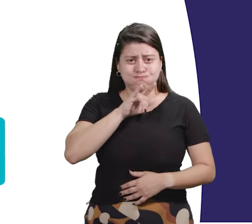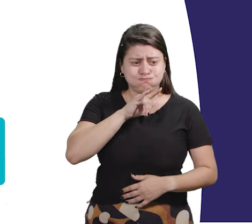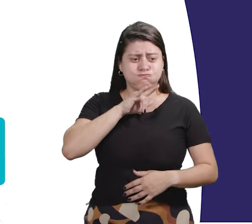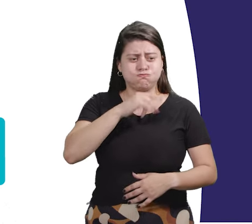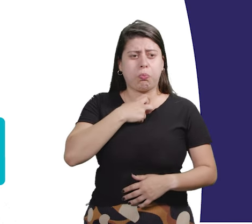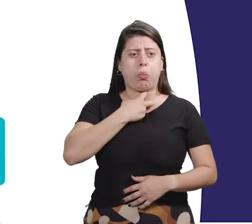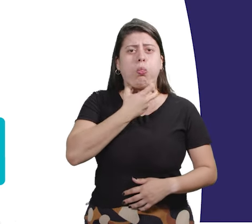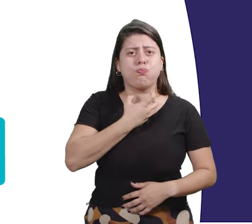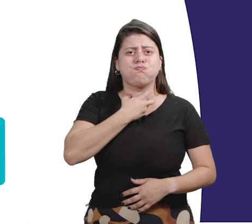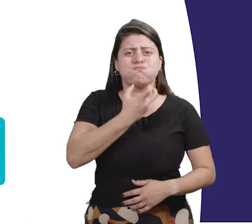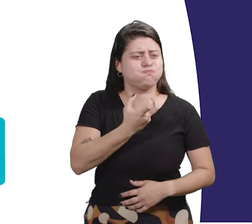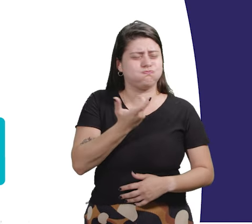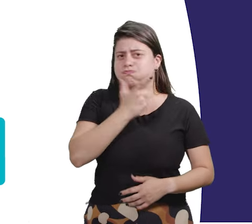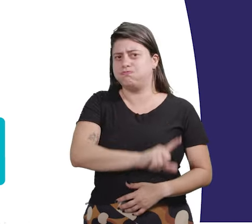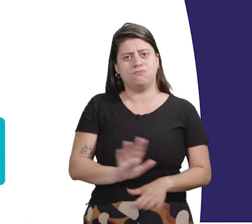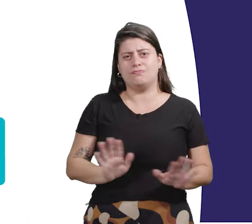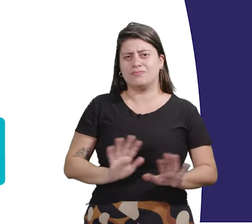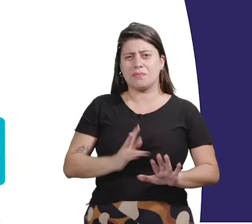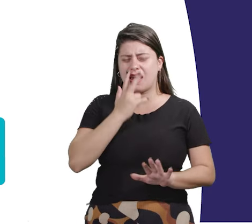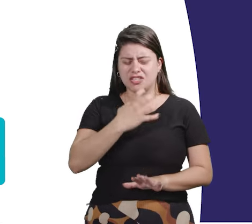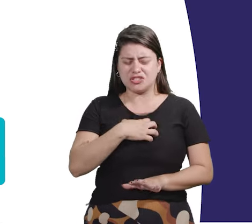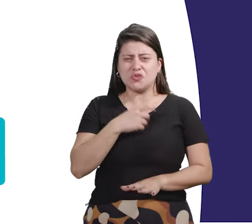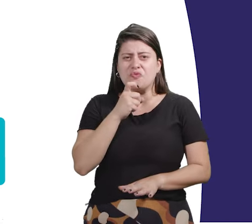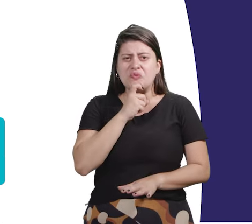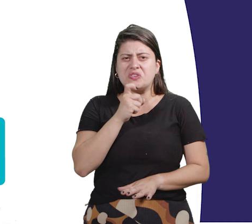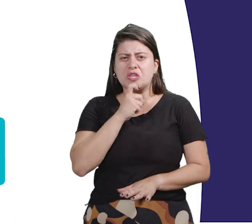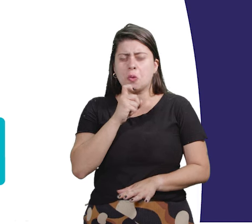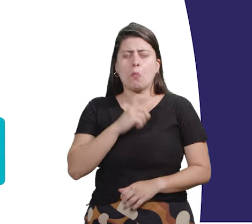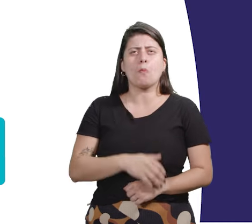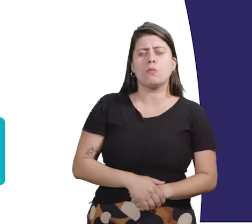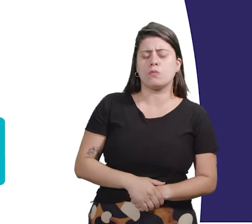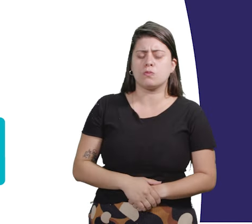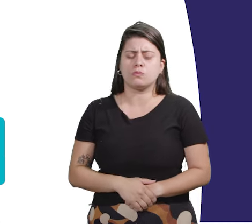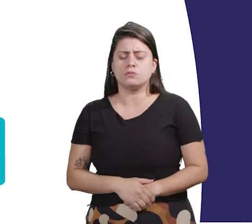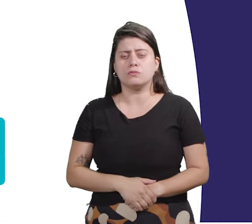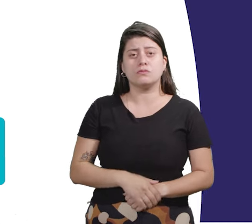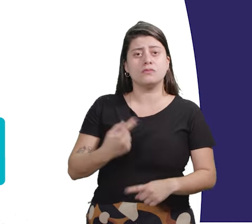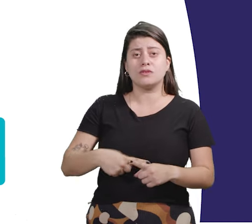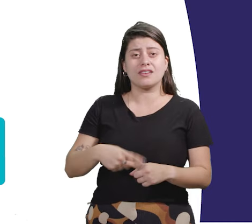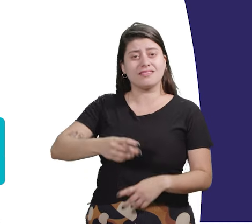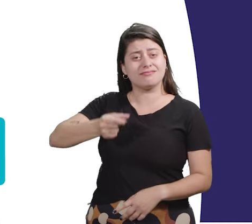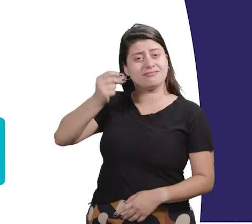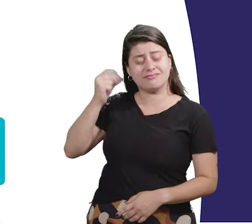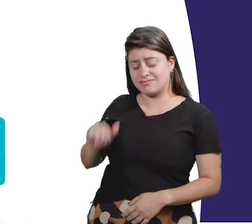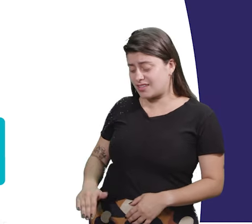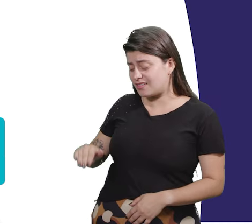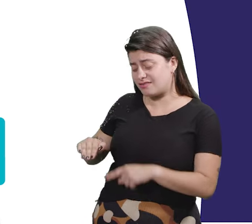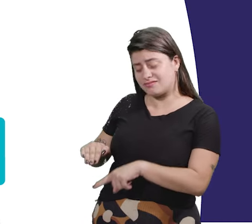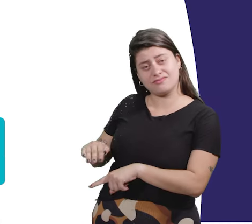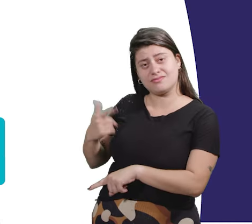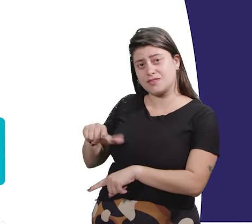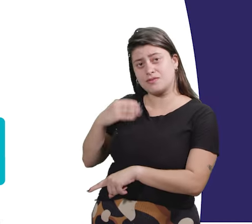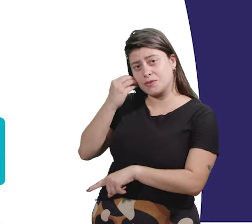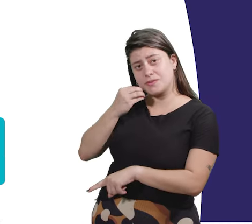Apresenta uma certa frieza ali, porque não teve essa experiência com os pais, né, de